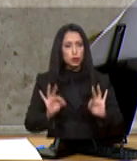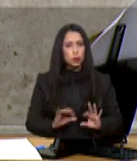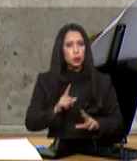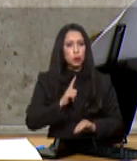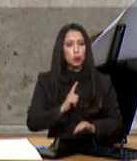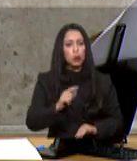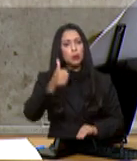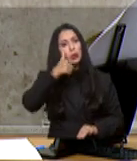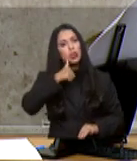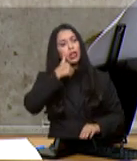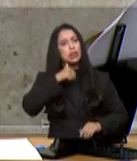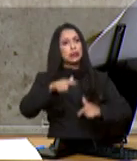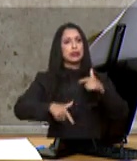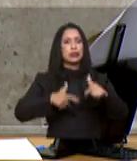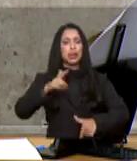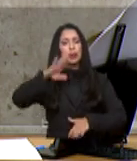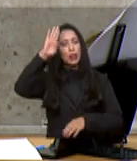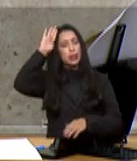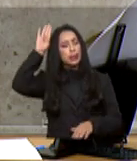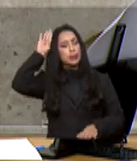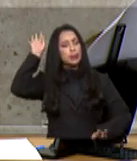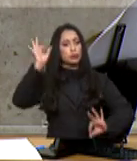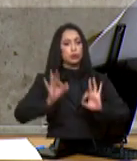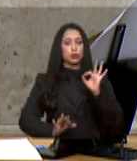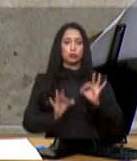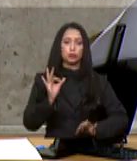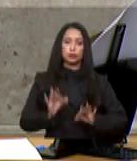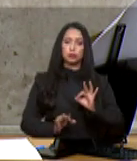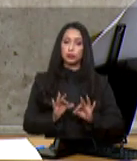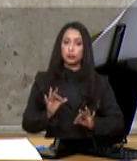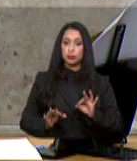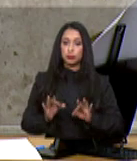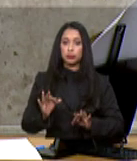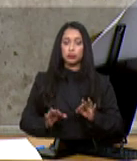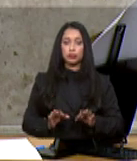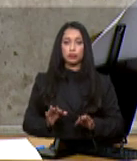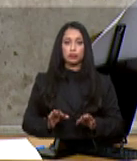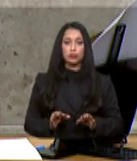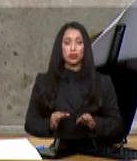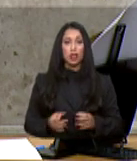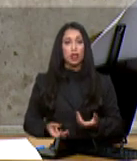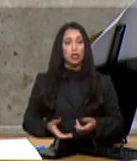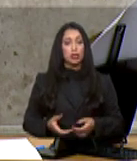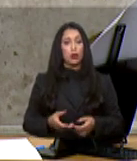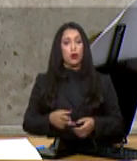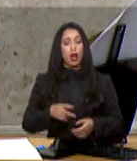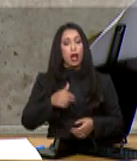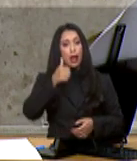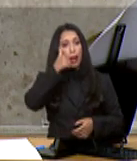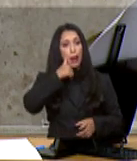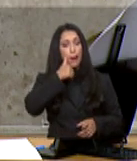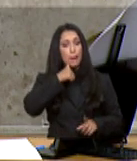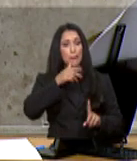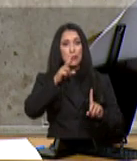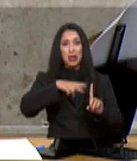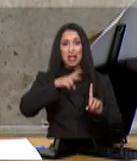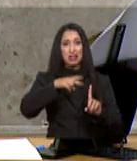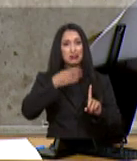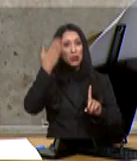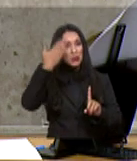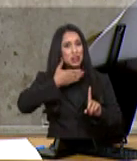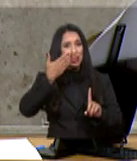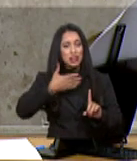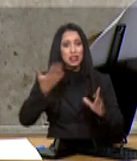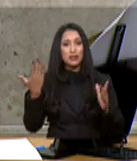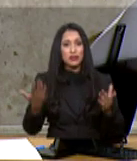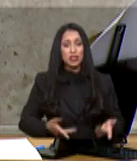atuam na área acadêmico-jurídica. Esse fenômeno da invisibilização da mulher, autora de obras e artigos no